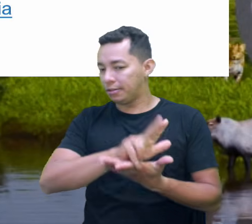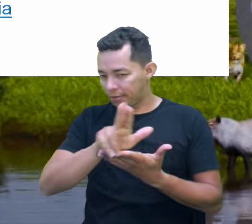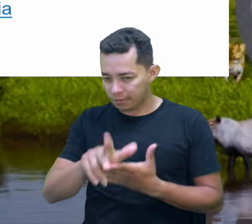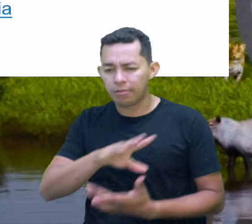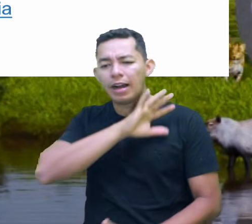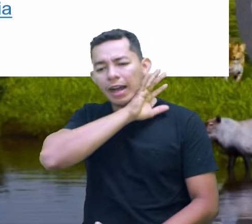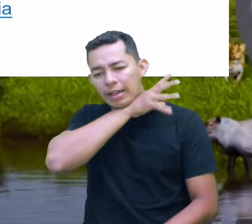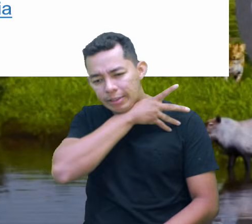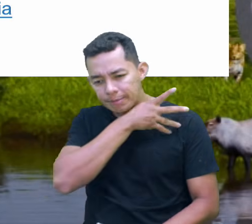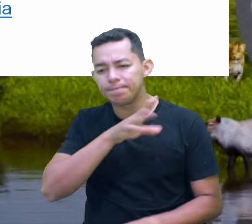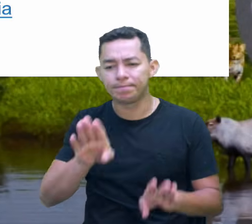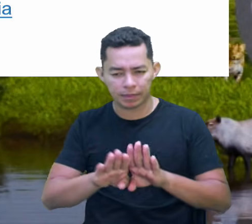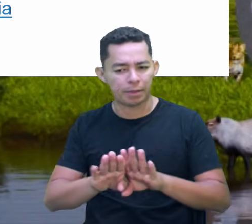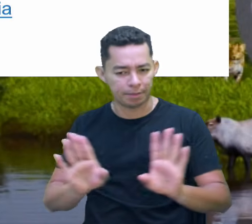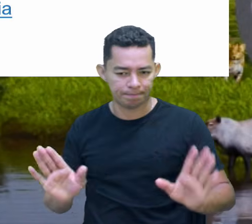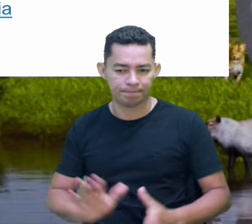animais.